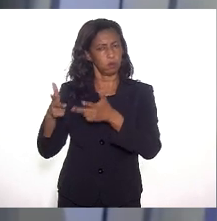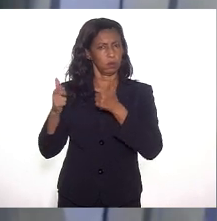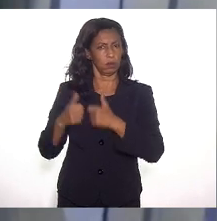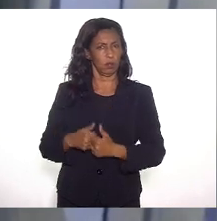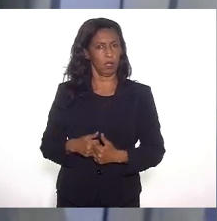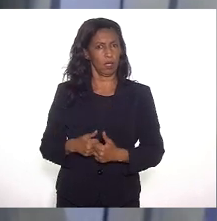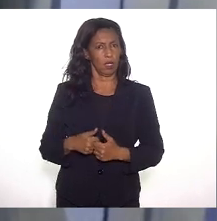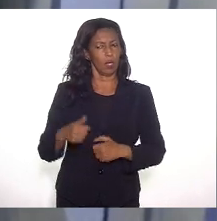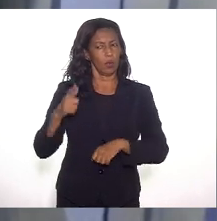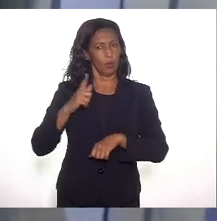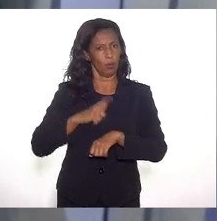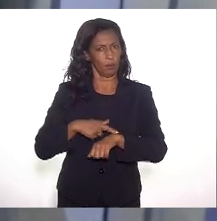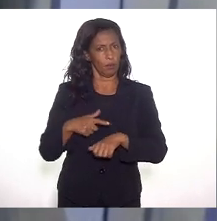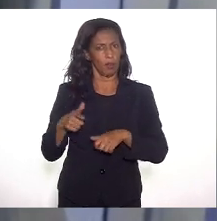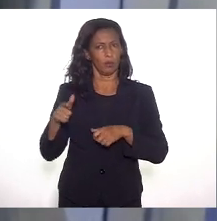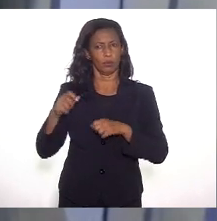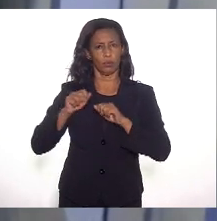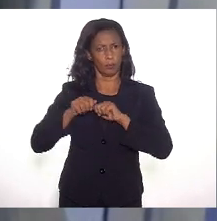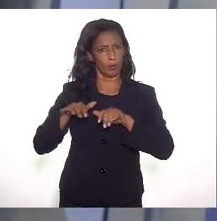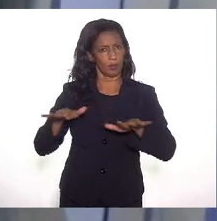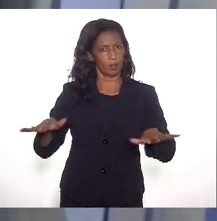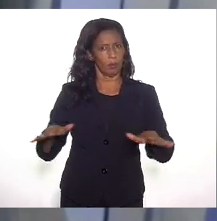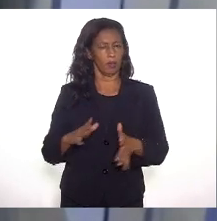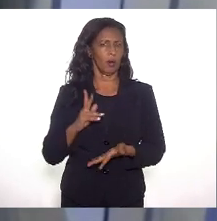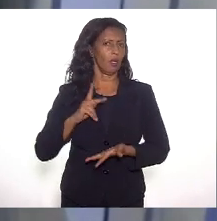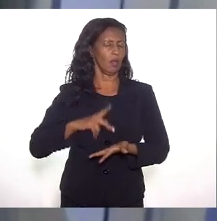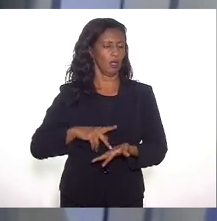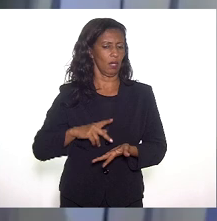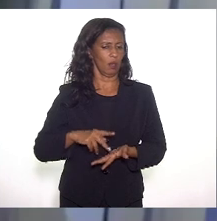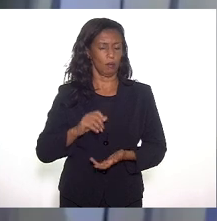em plena pandemia, é realmente